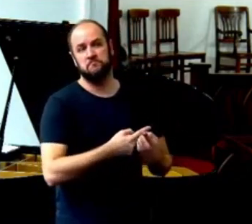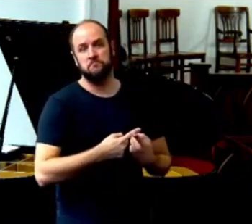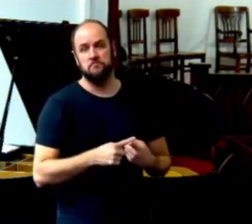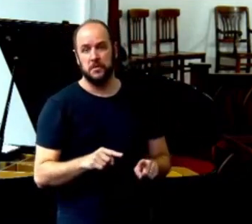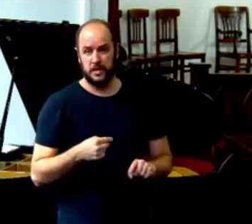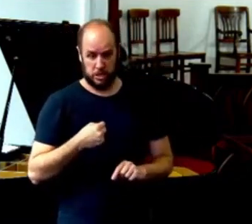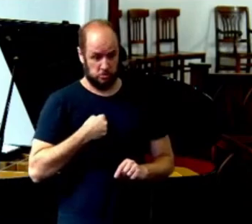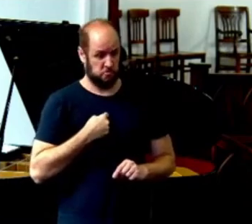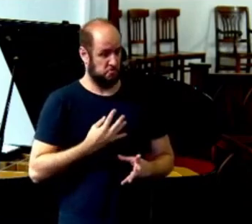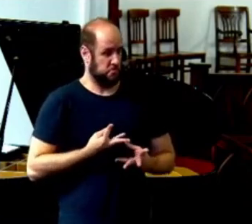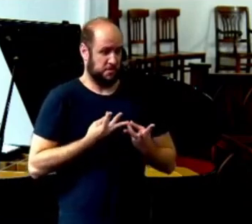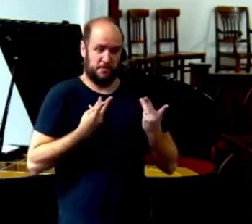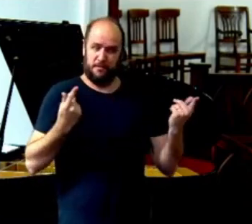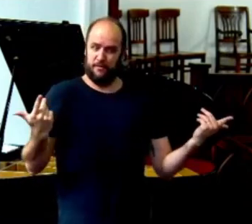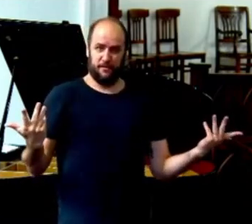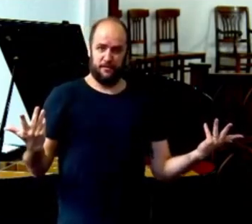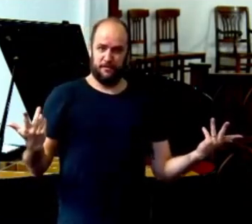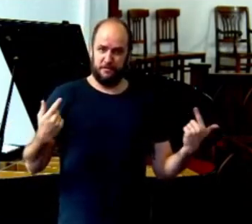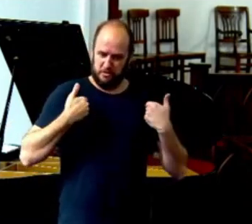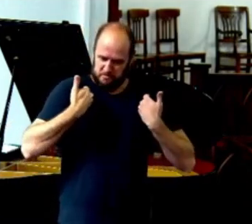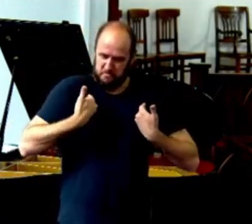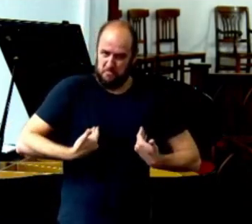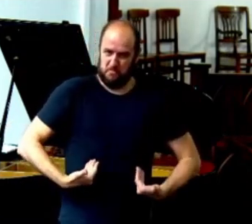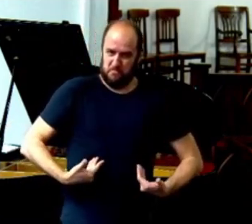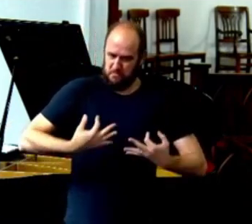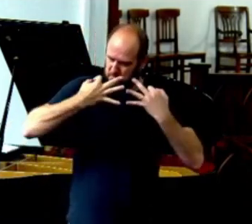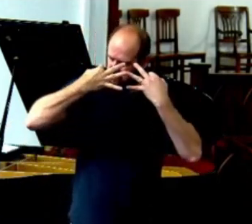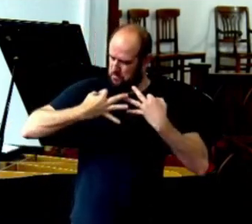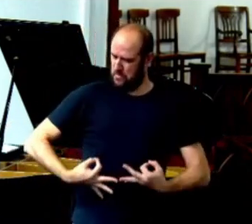sou uma pessoa maravilhosa.